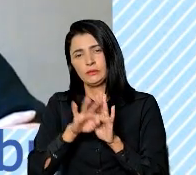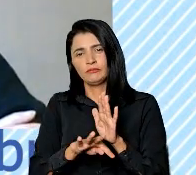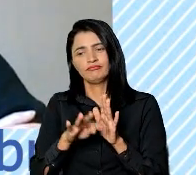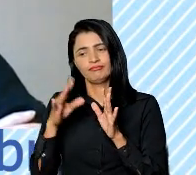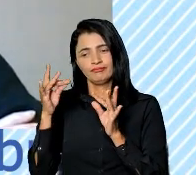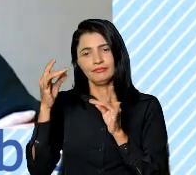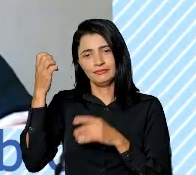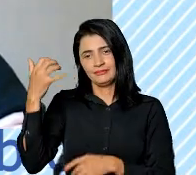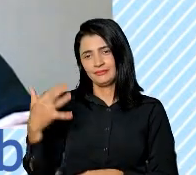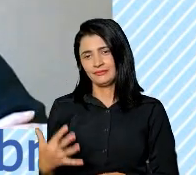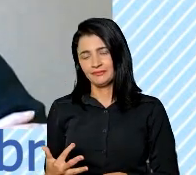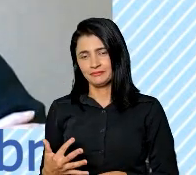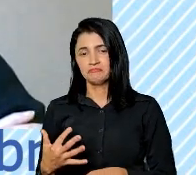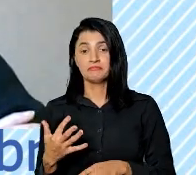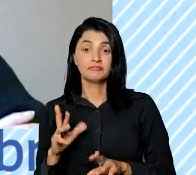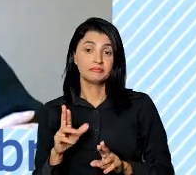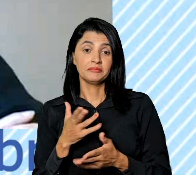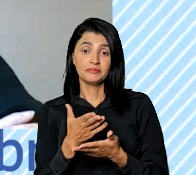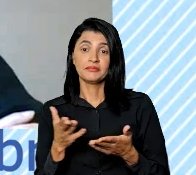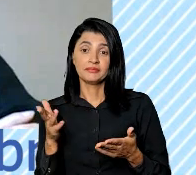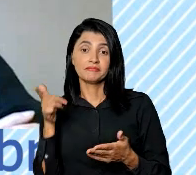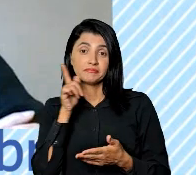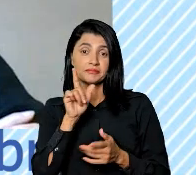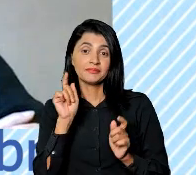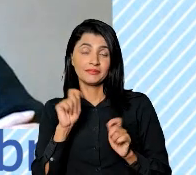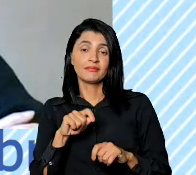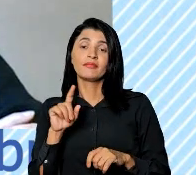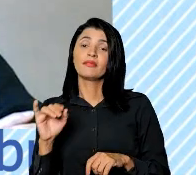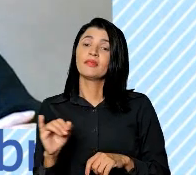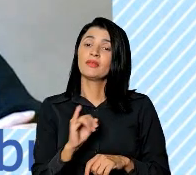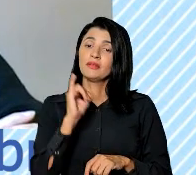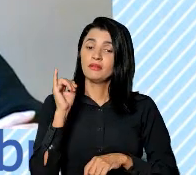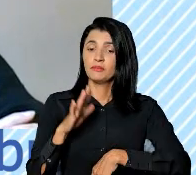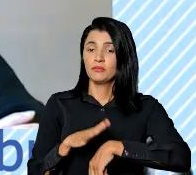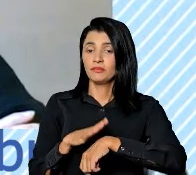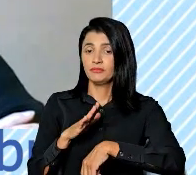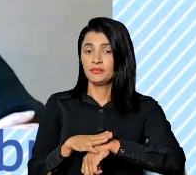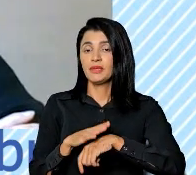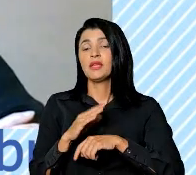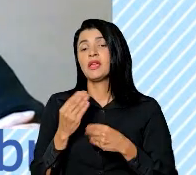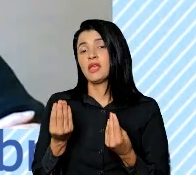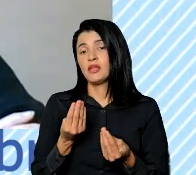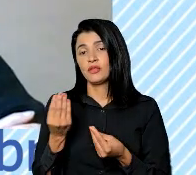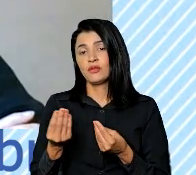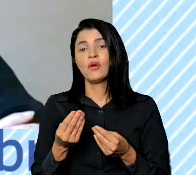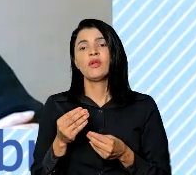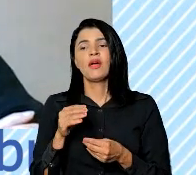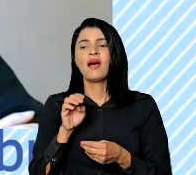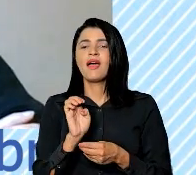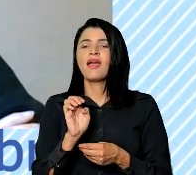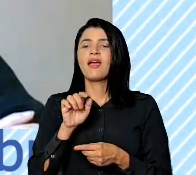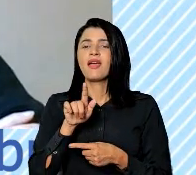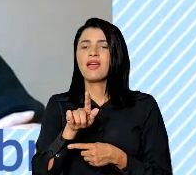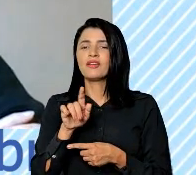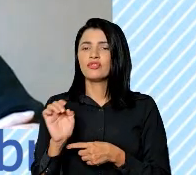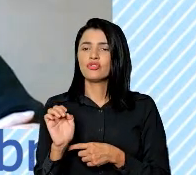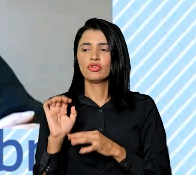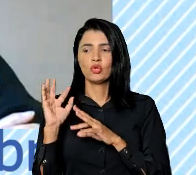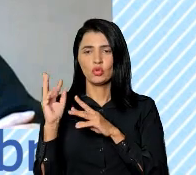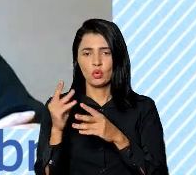audiodescrição, espero que tenha sido satisfatória. Eu acho muito importante esse momento, desembargadora Terezinha, na EJE, a gente